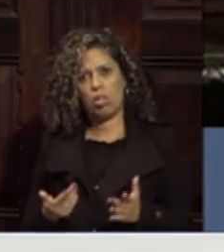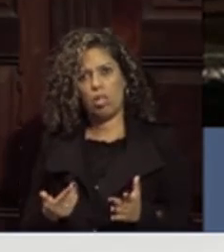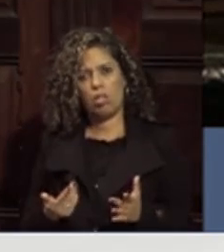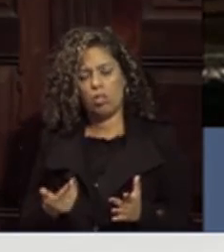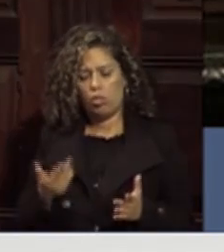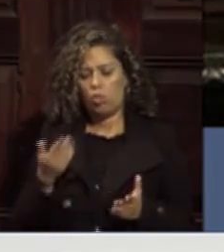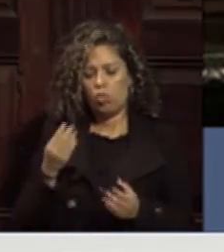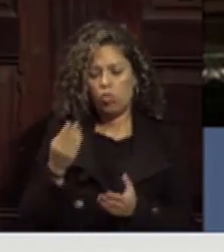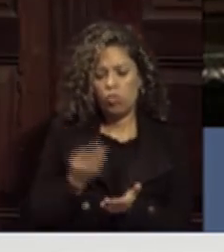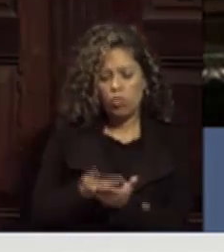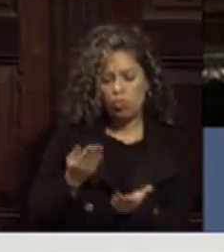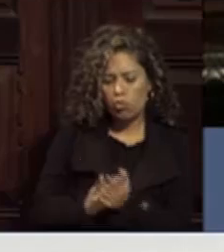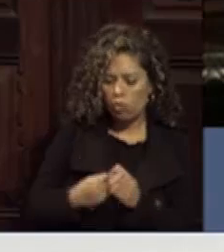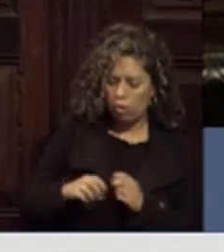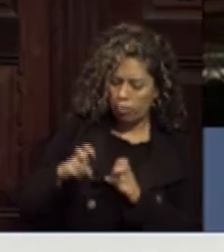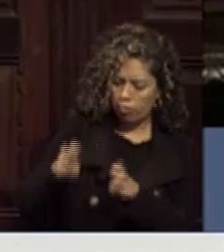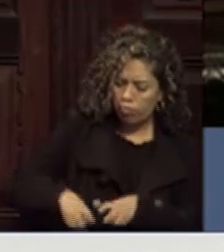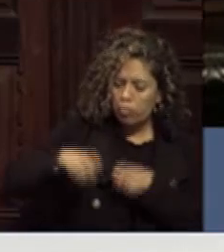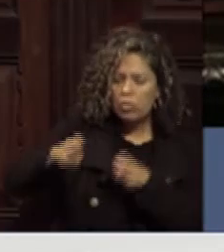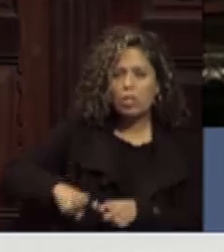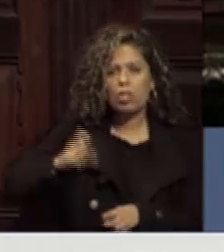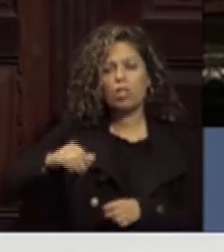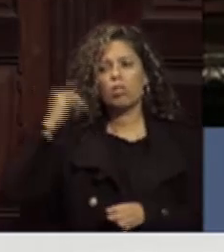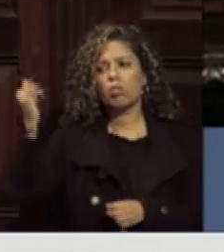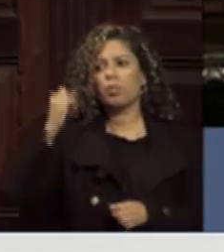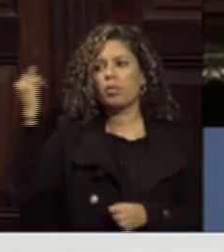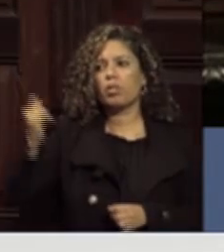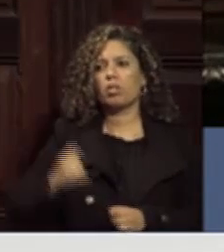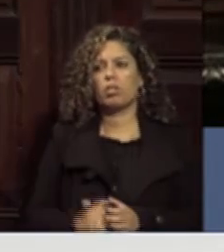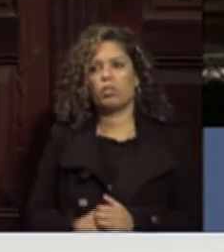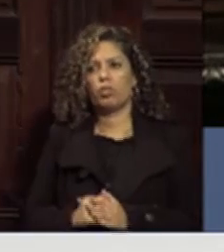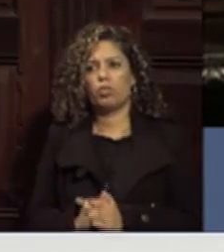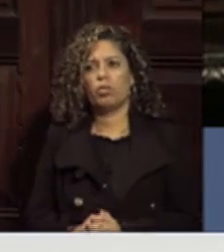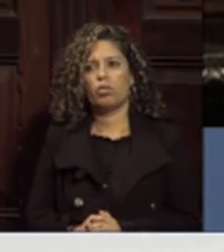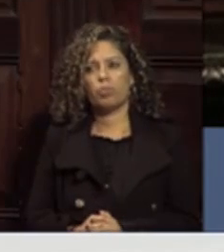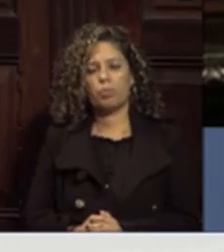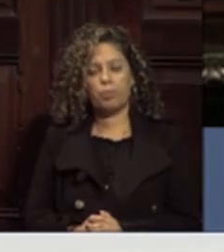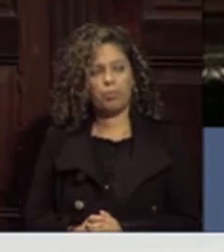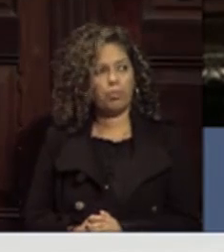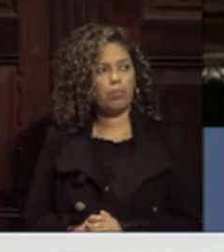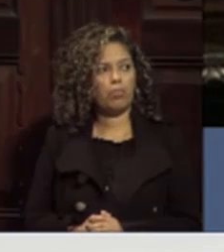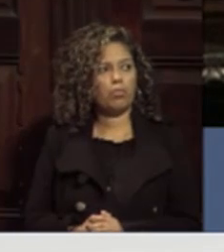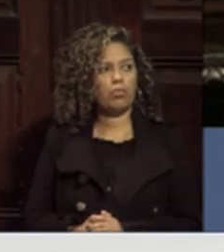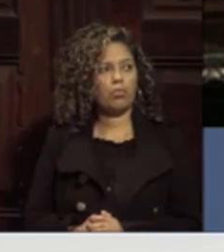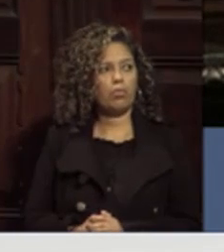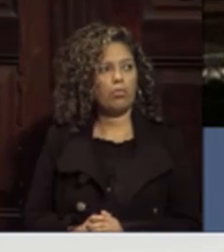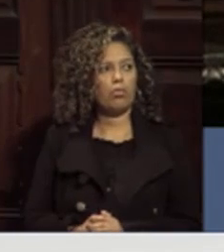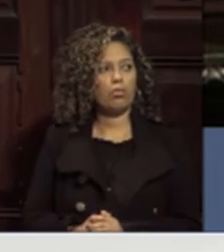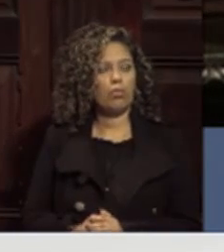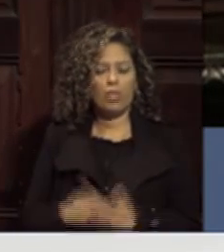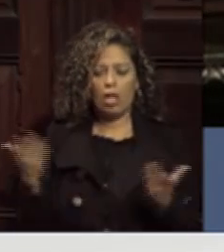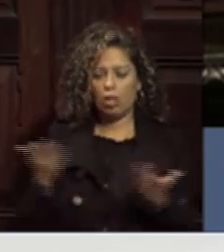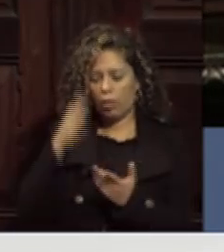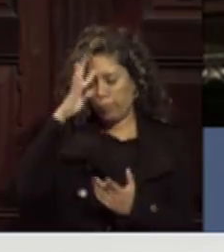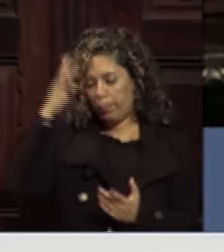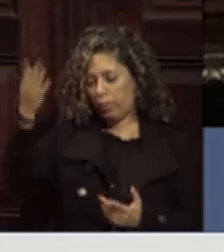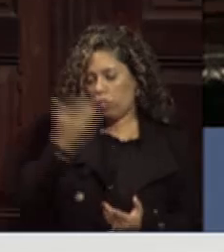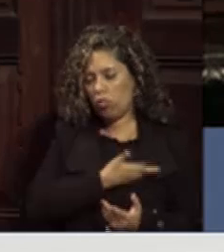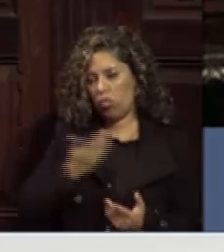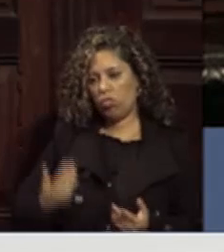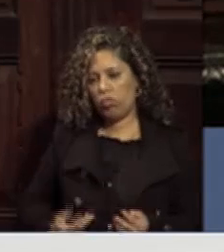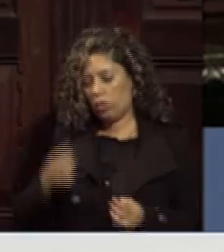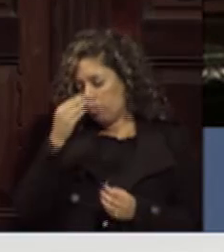ano debatendo com todos os setores da sociedade e com o próprio governo, à época. Agora os governantes não